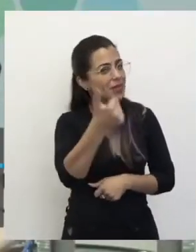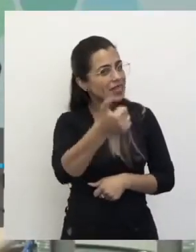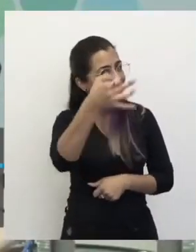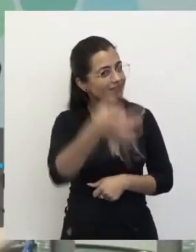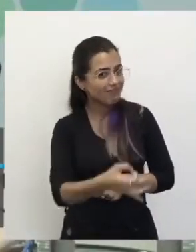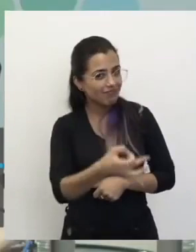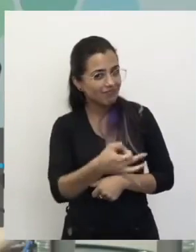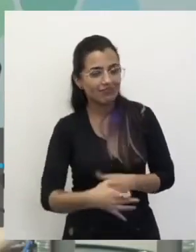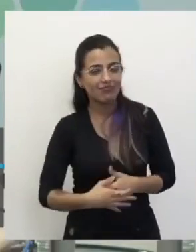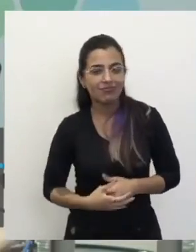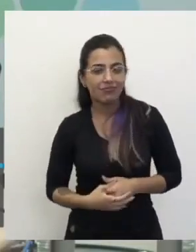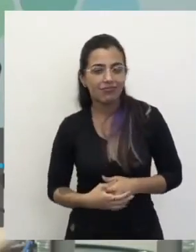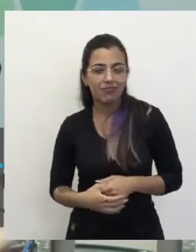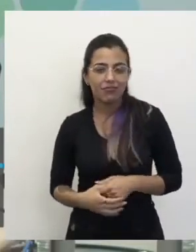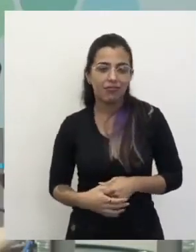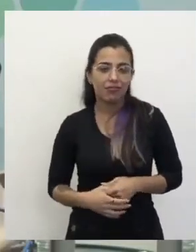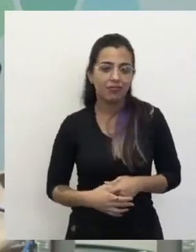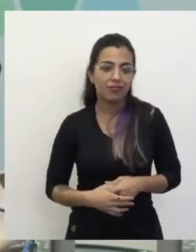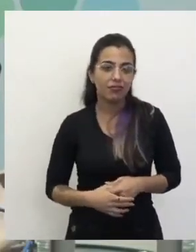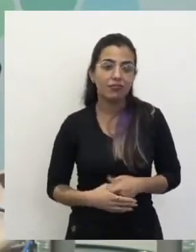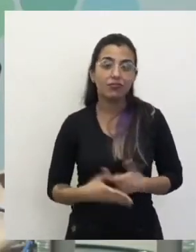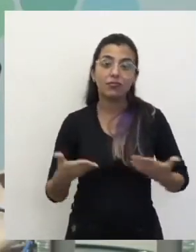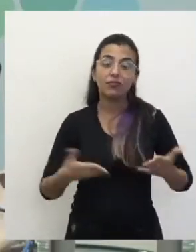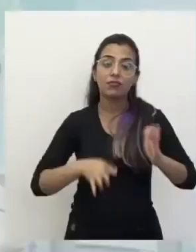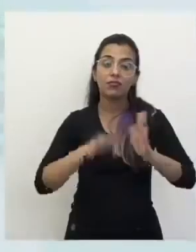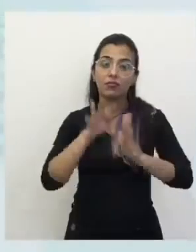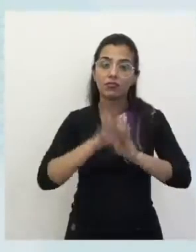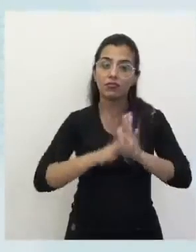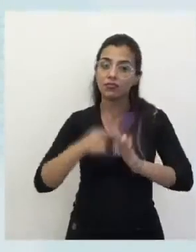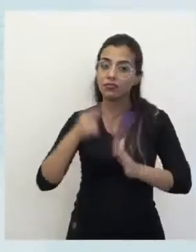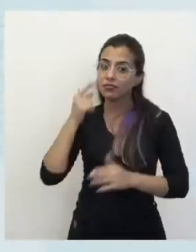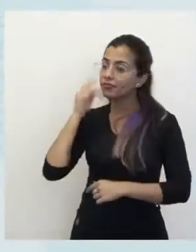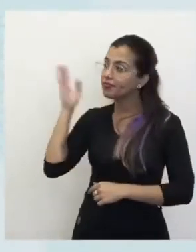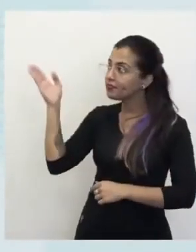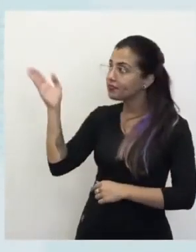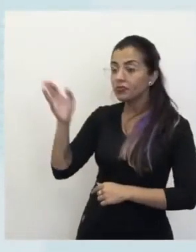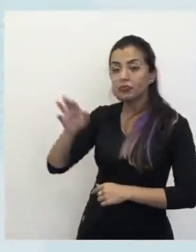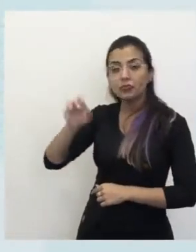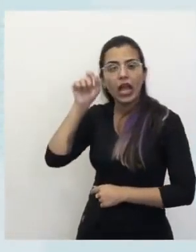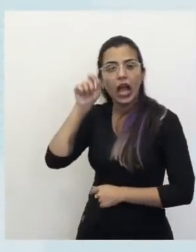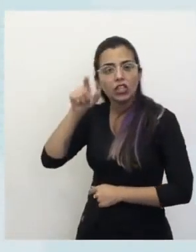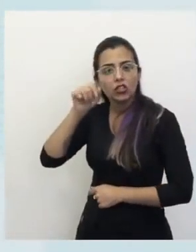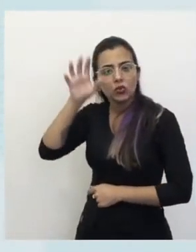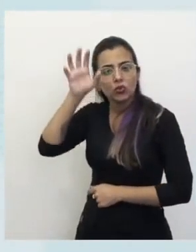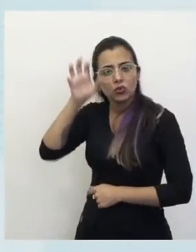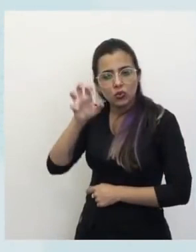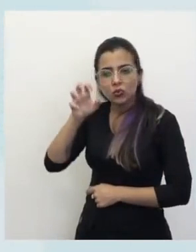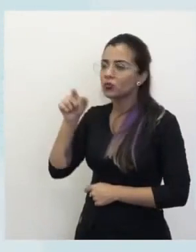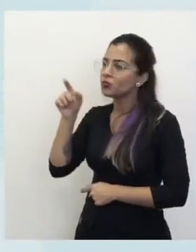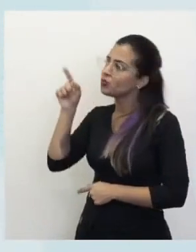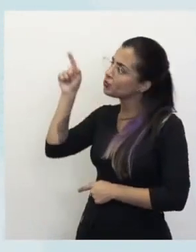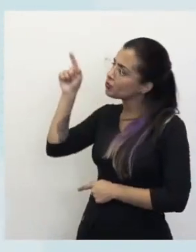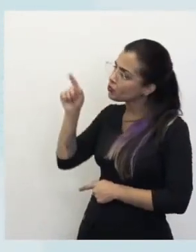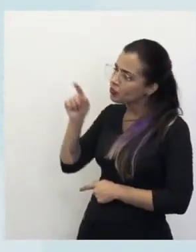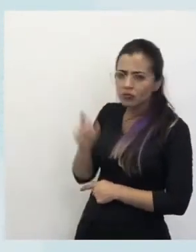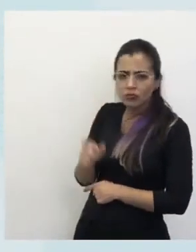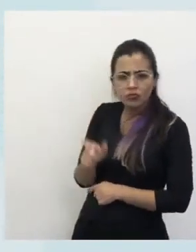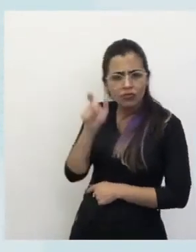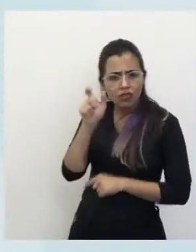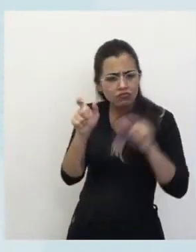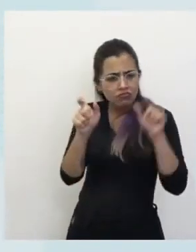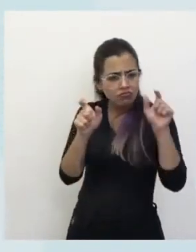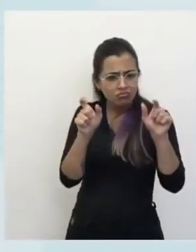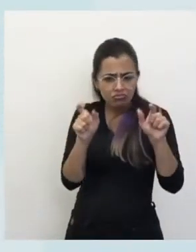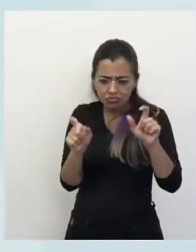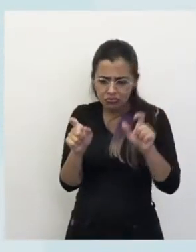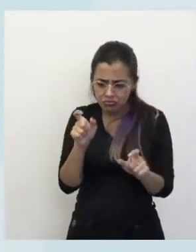Presta atenção, confira o texto na íntegra. Olha só, são coisas tão simples, não são, Mauro? É como se